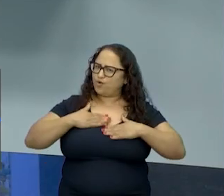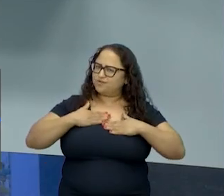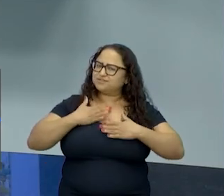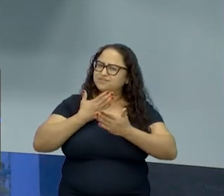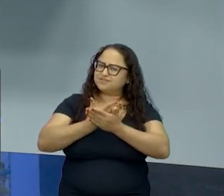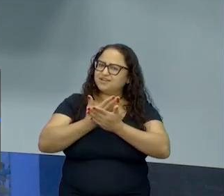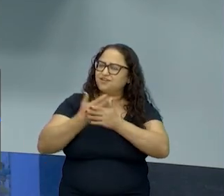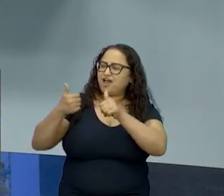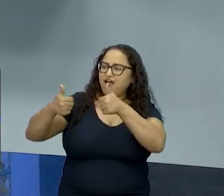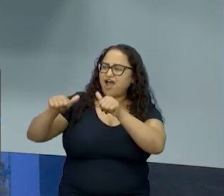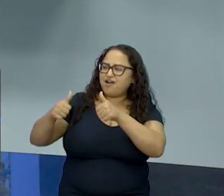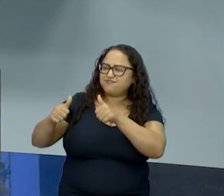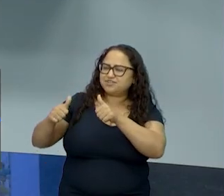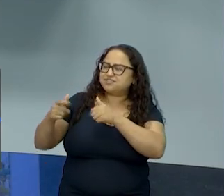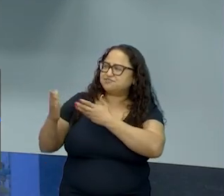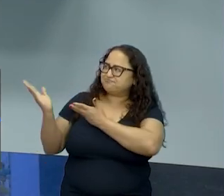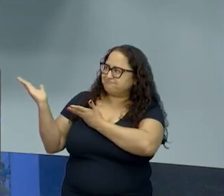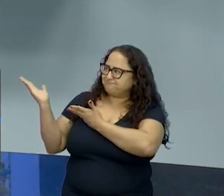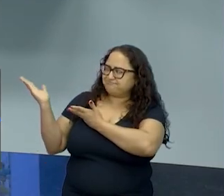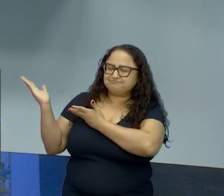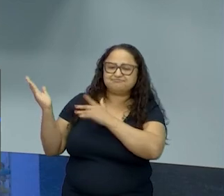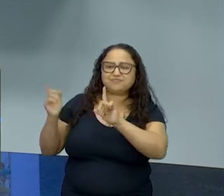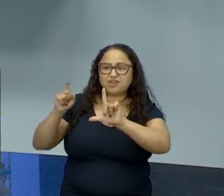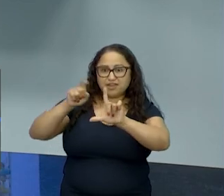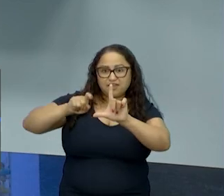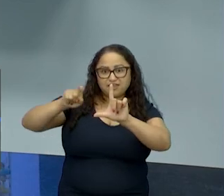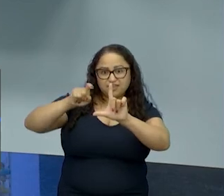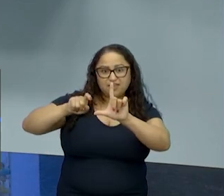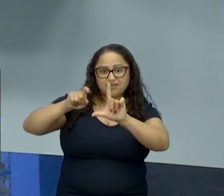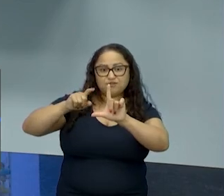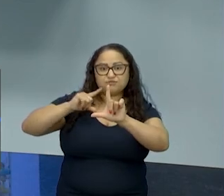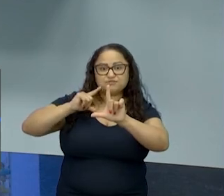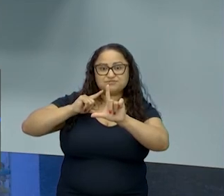aula. Avalie ela positivamente pelo QR Code que aparece